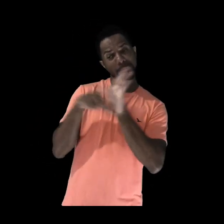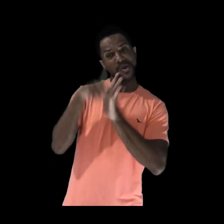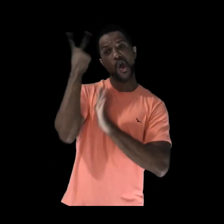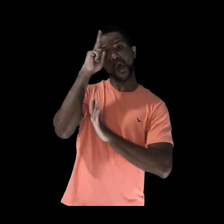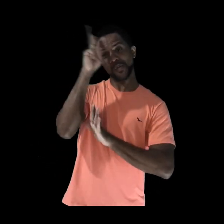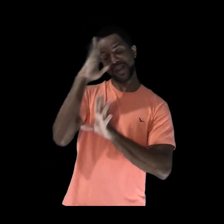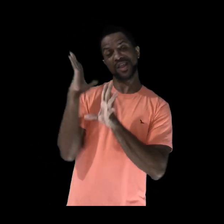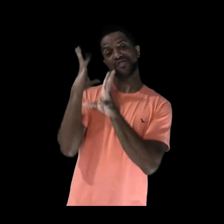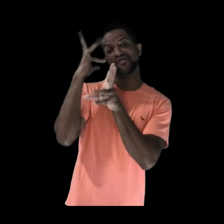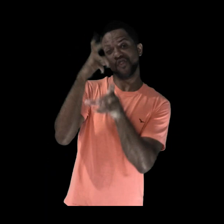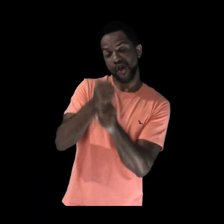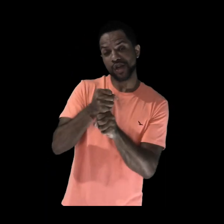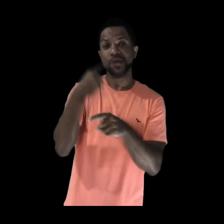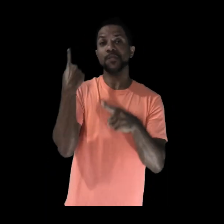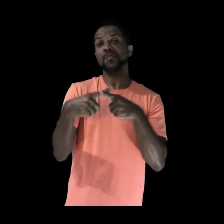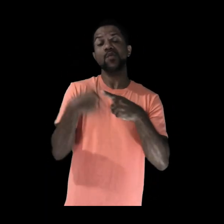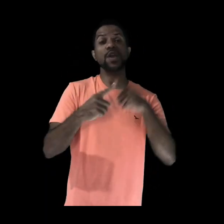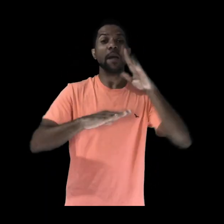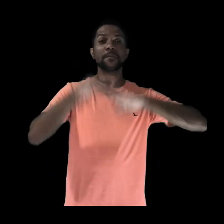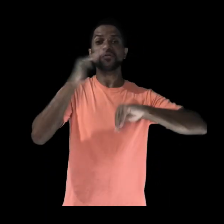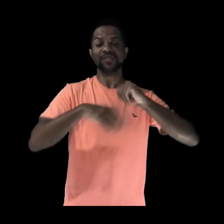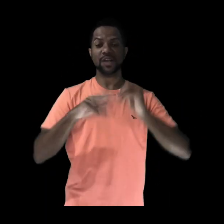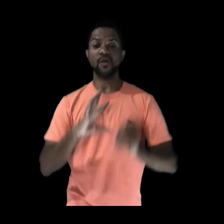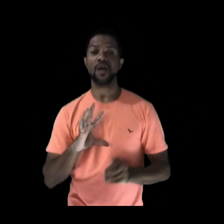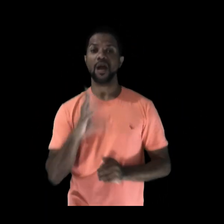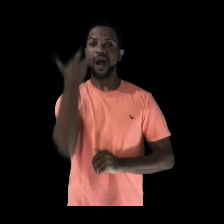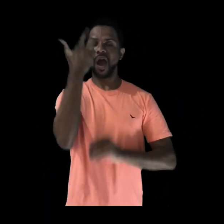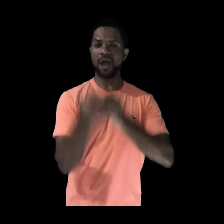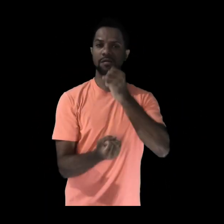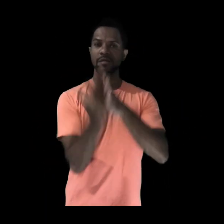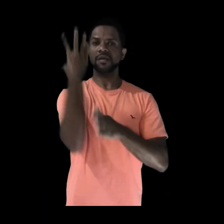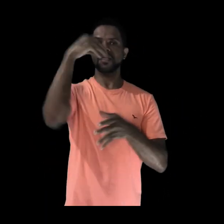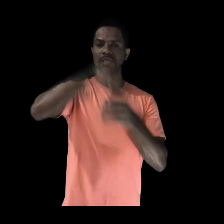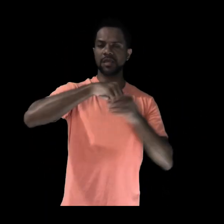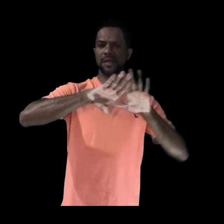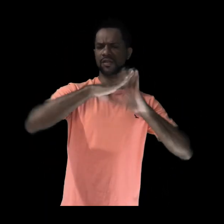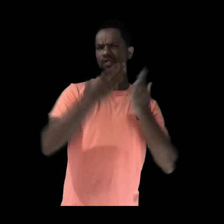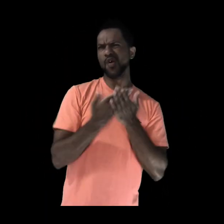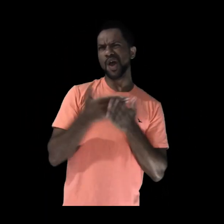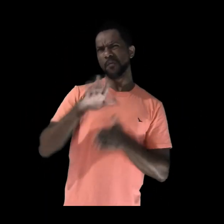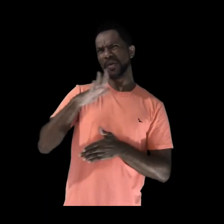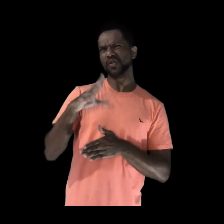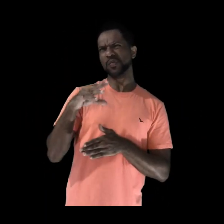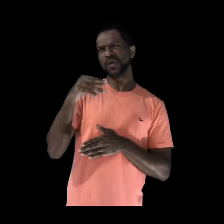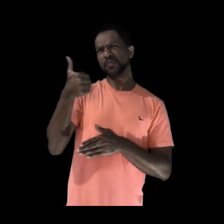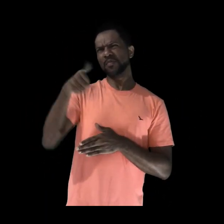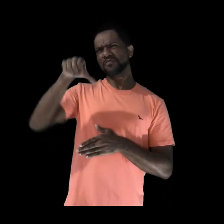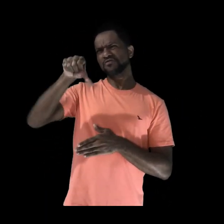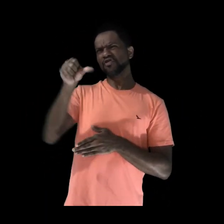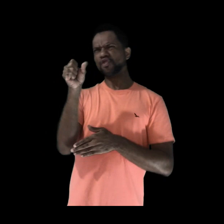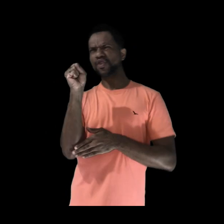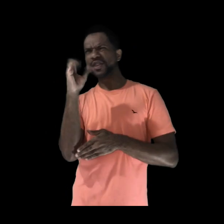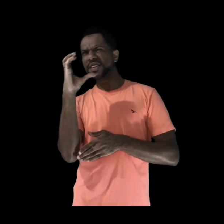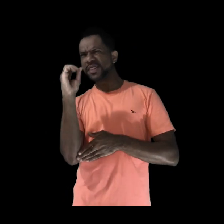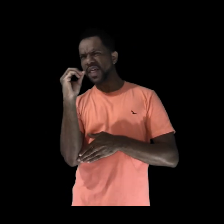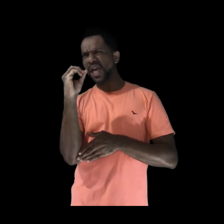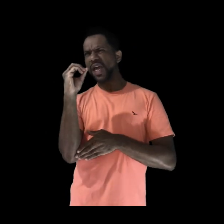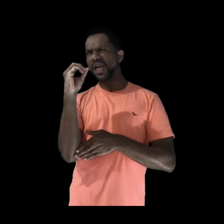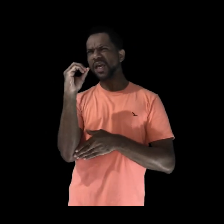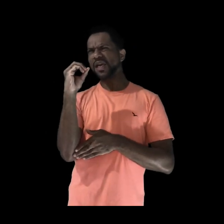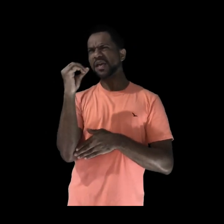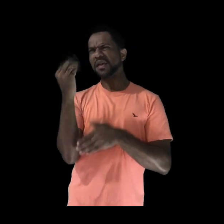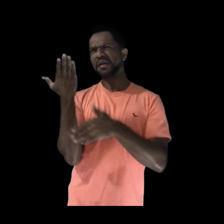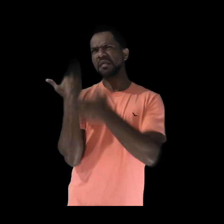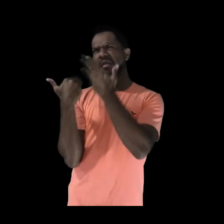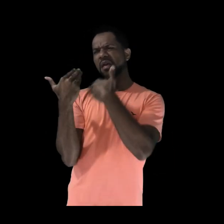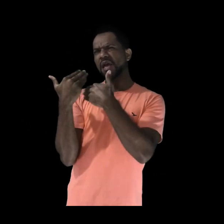é histórico. É porque a profissão ela surge dentro das escolas. Aí lá nos meados de 1980, quando o